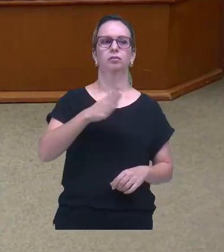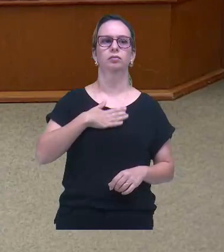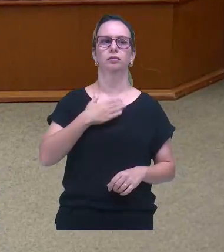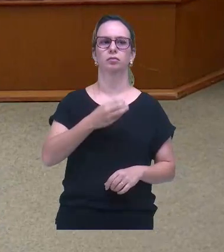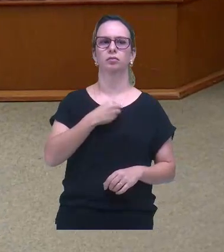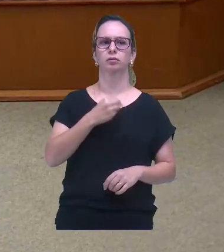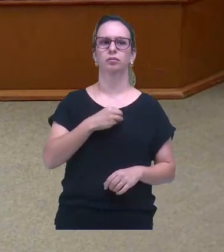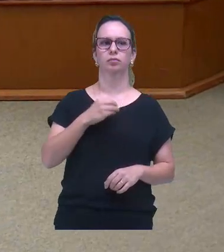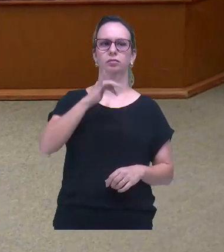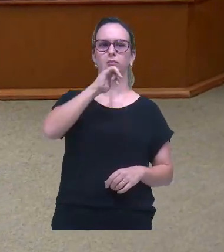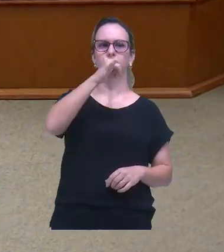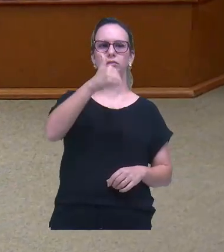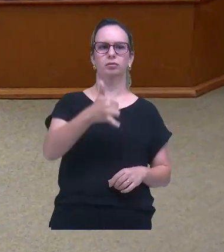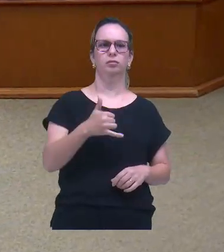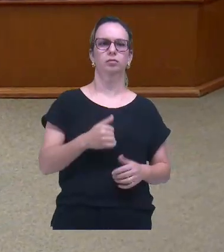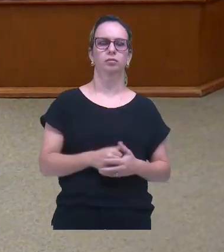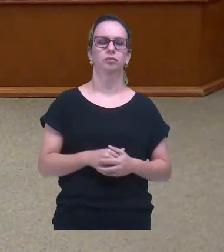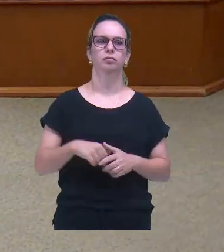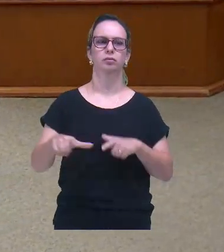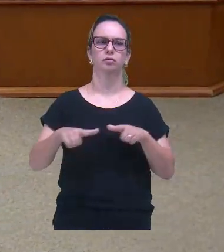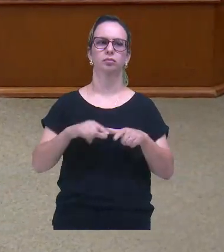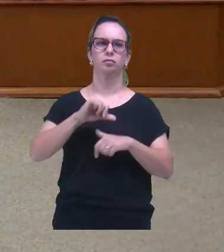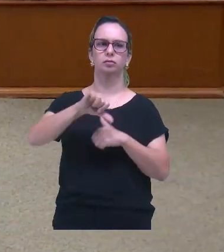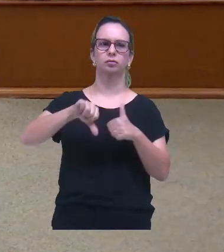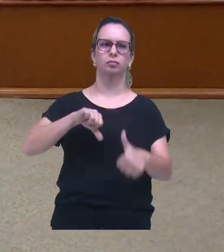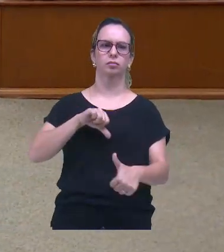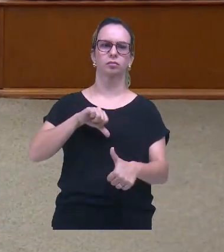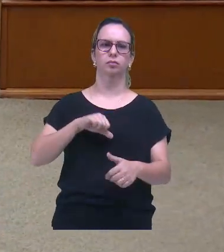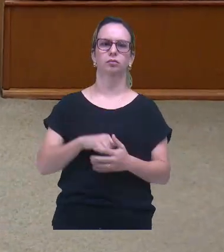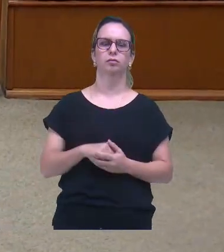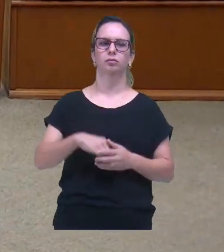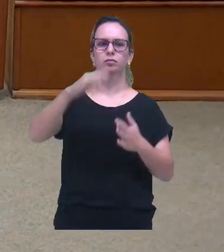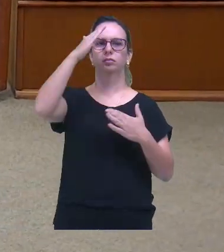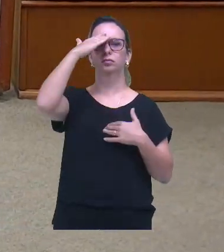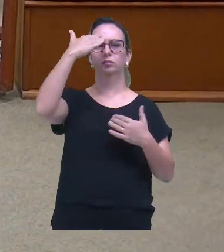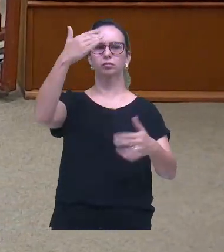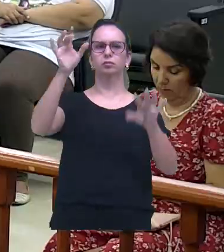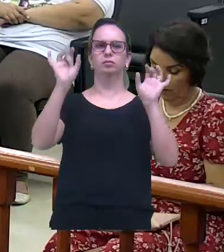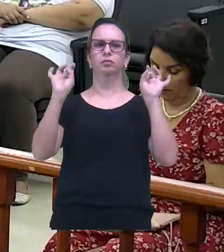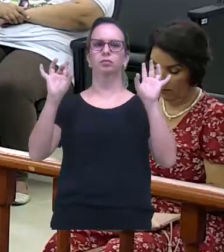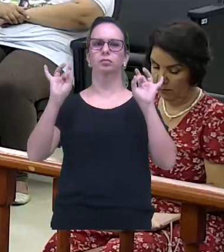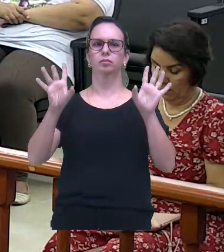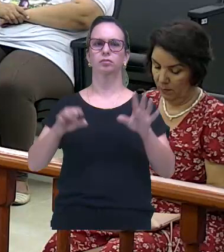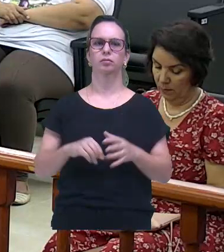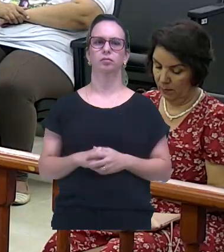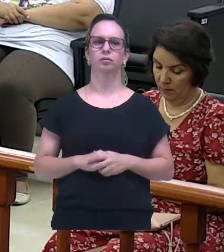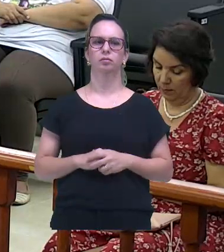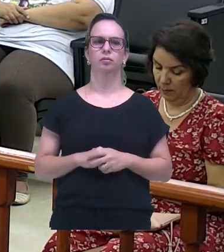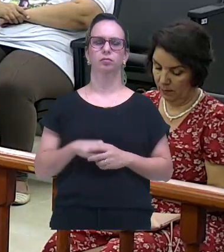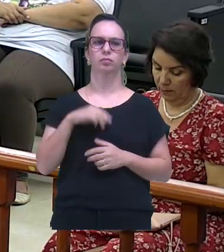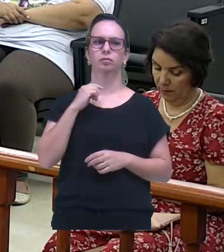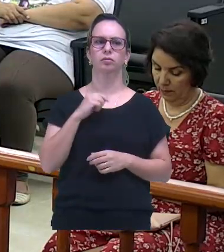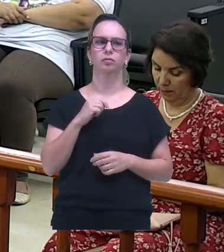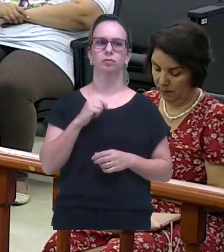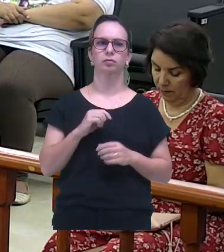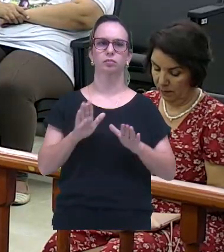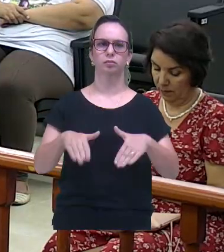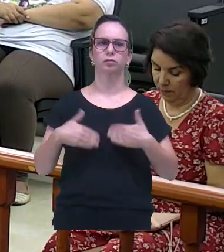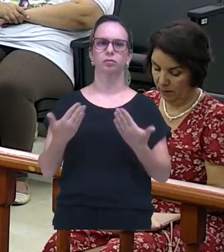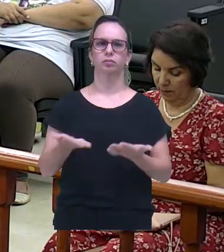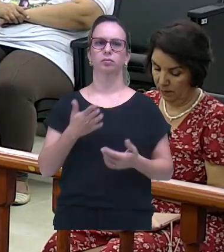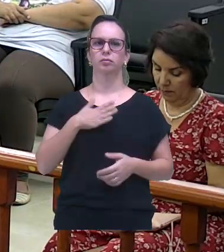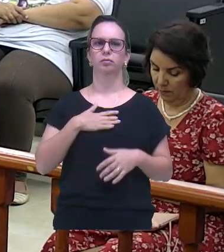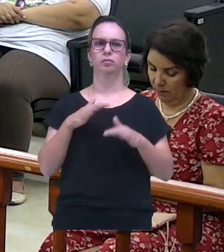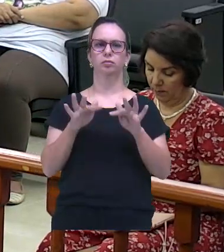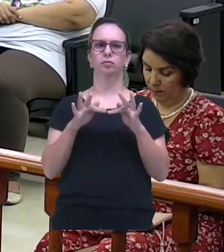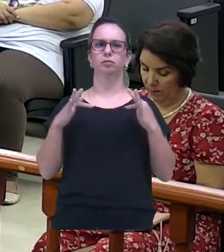de luta, dedicação e dignidade. Um agradecimento especial dispenso à minha família.